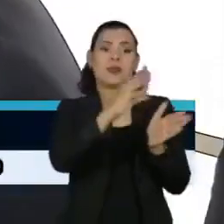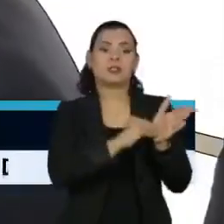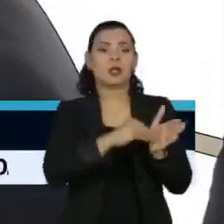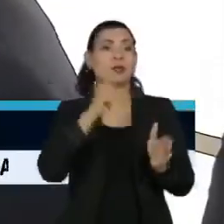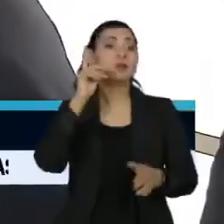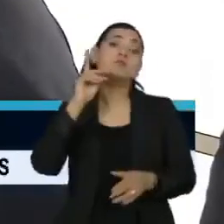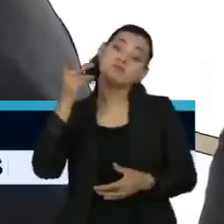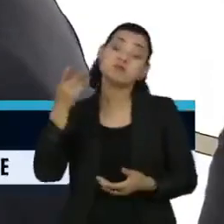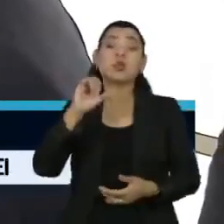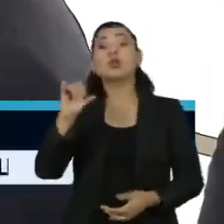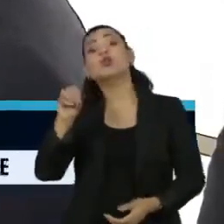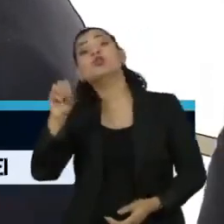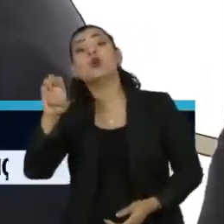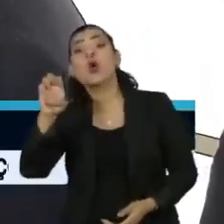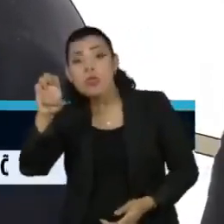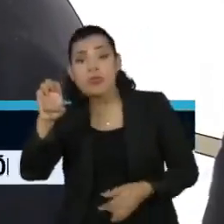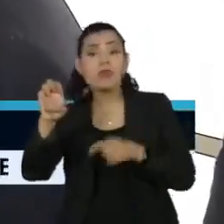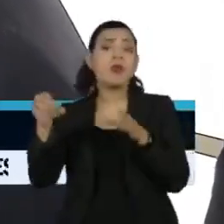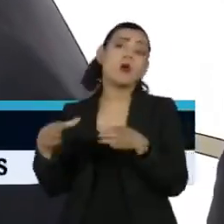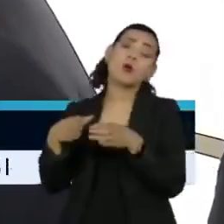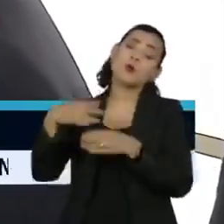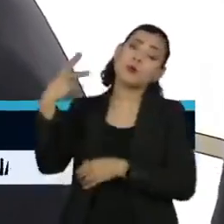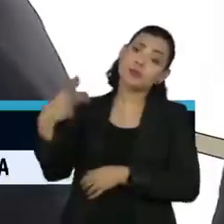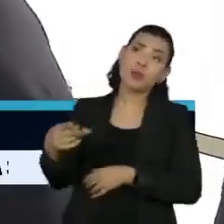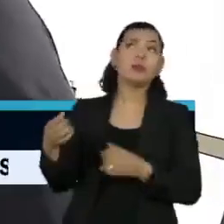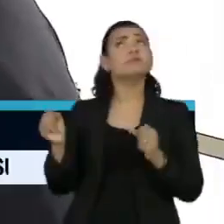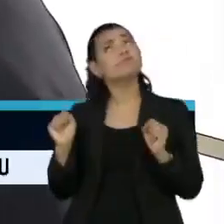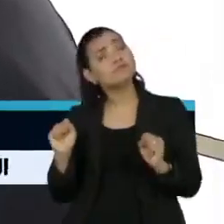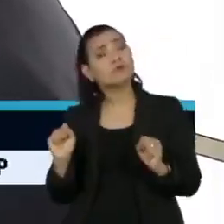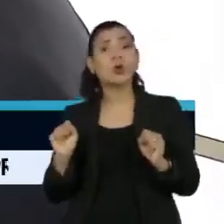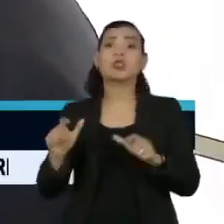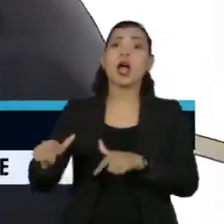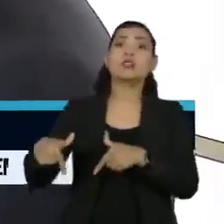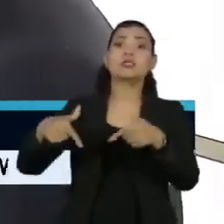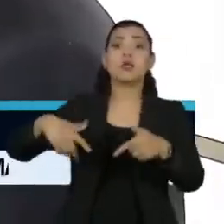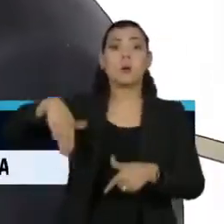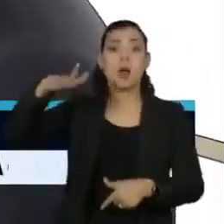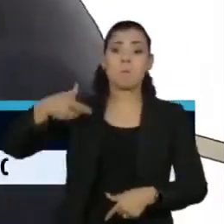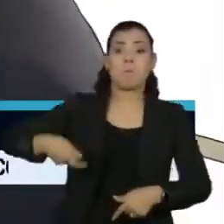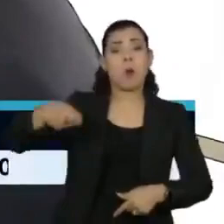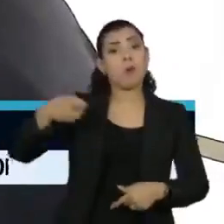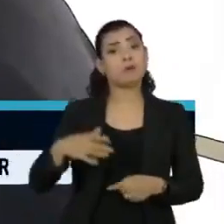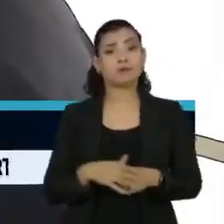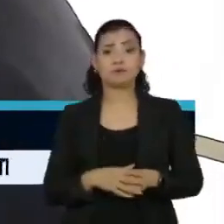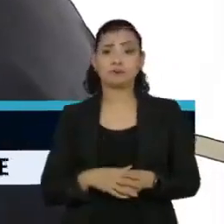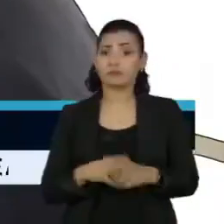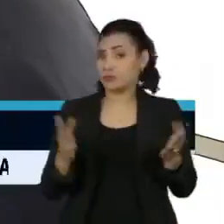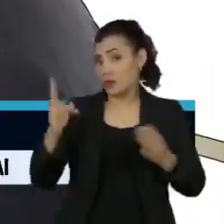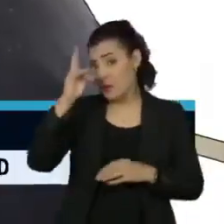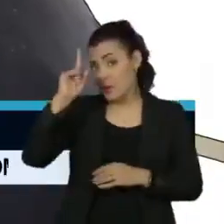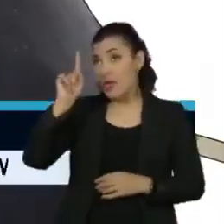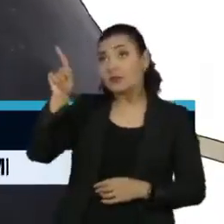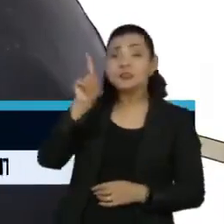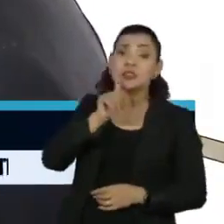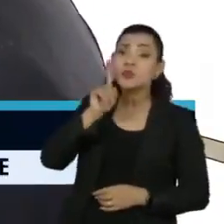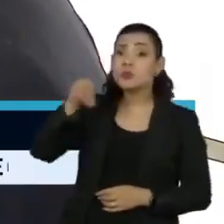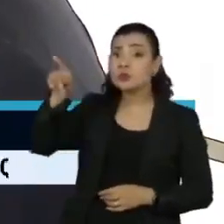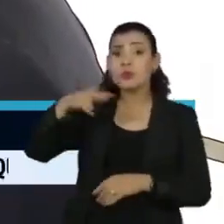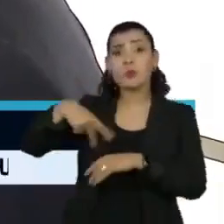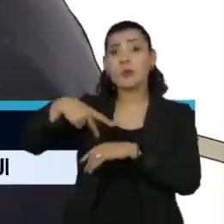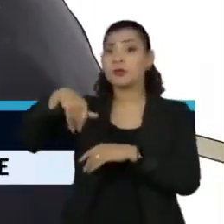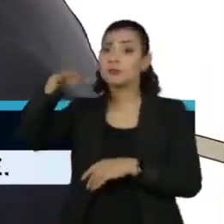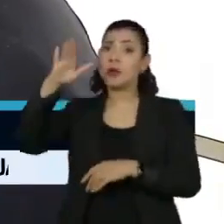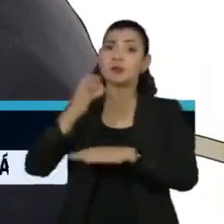que a equipe dele tenha mais uma, né, vamos dizer, uma ação mais incisiva, mas vamos lembrar que os Estados Unidos é um dos países que